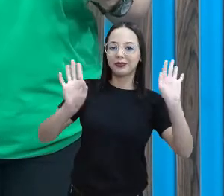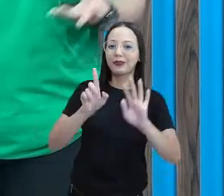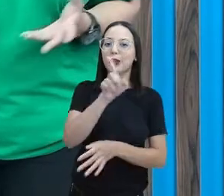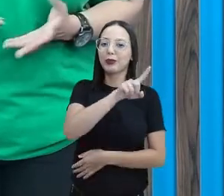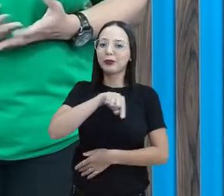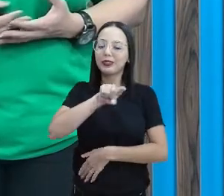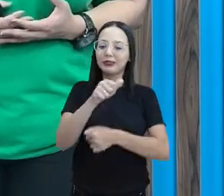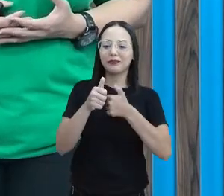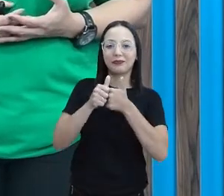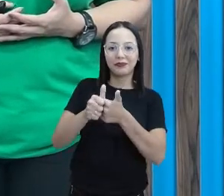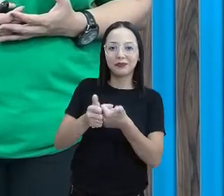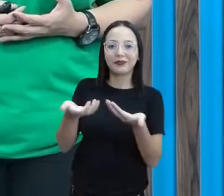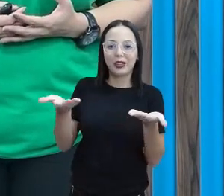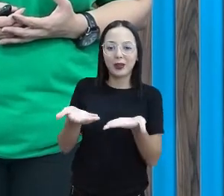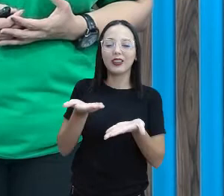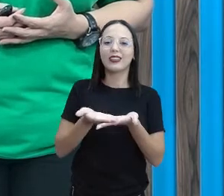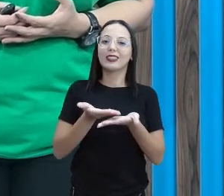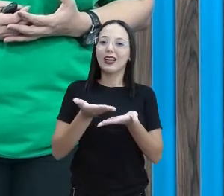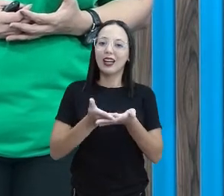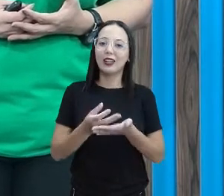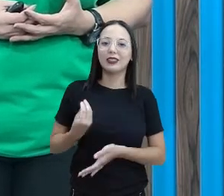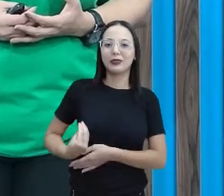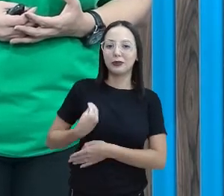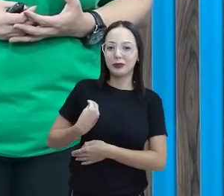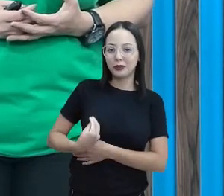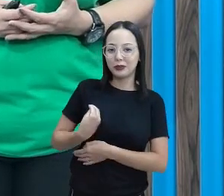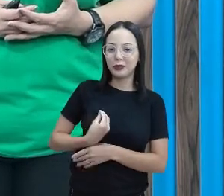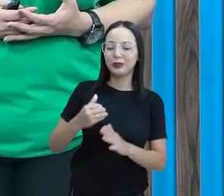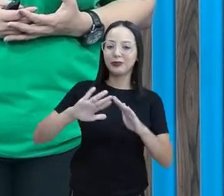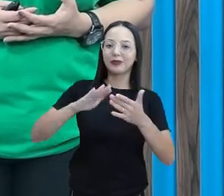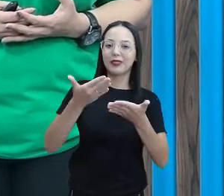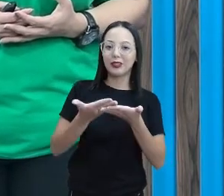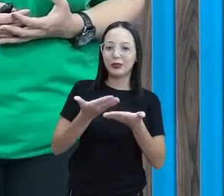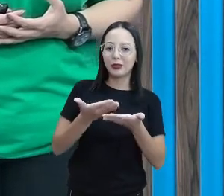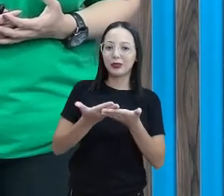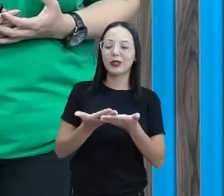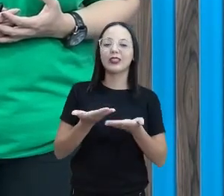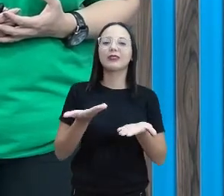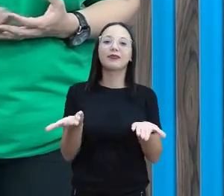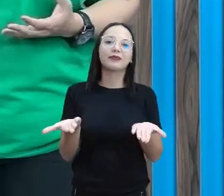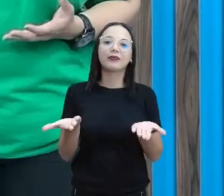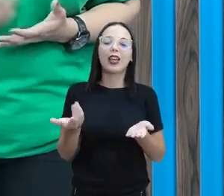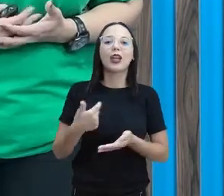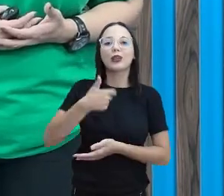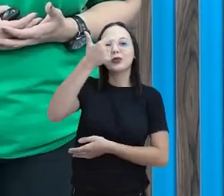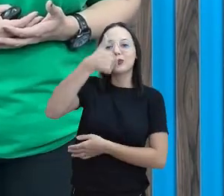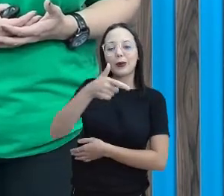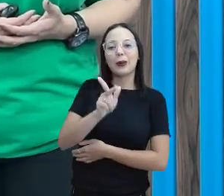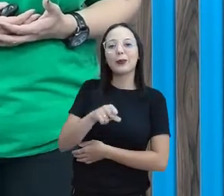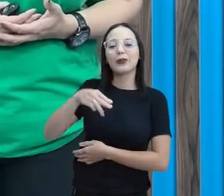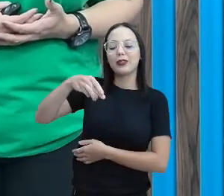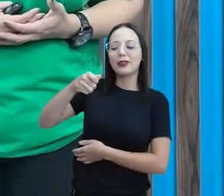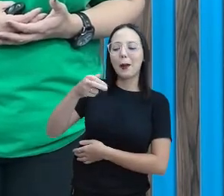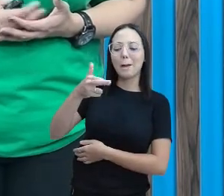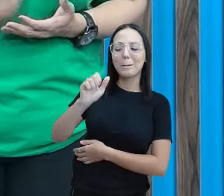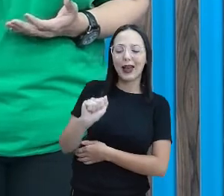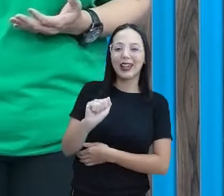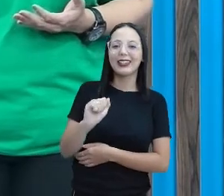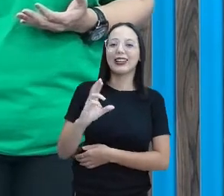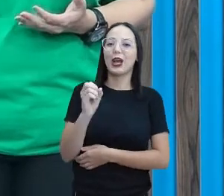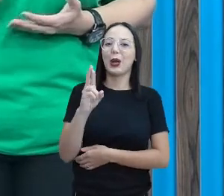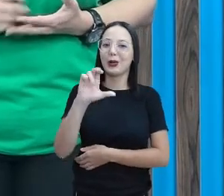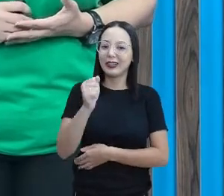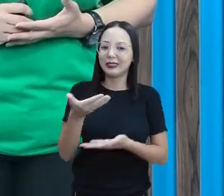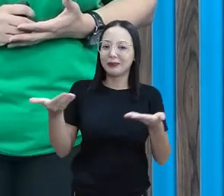você que está acompanhando novamente nossa aula aqui ao vivo da Escola Municipal para Aulas Digitais. Eu sou a professora Maria Carolina, estamos